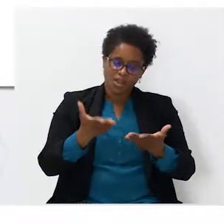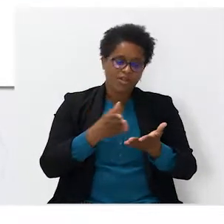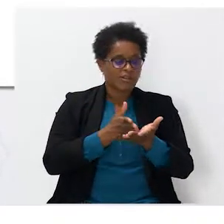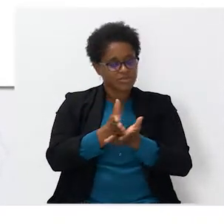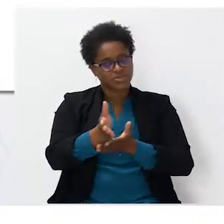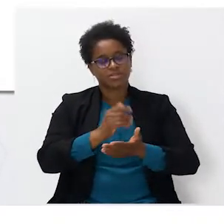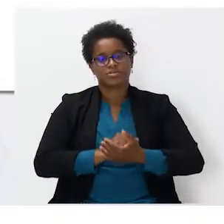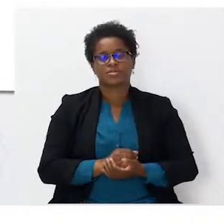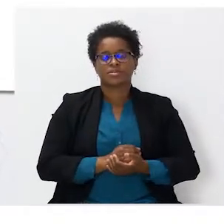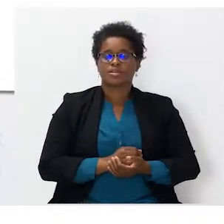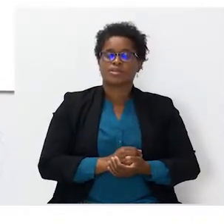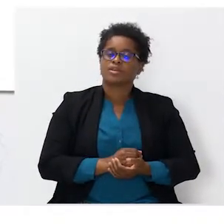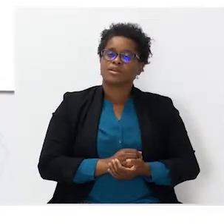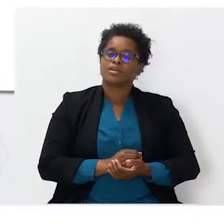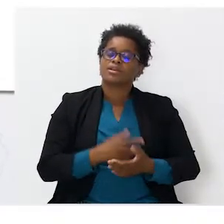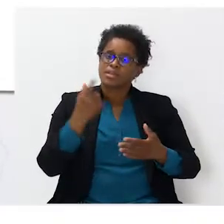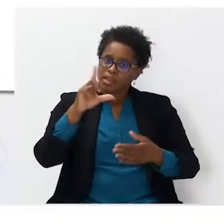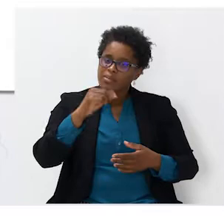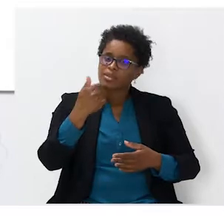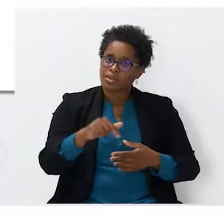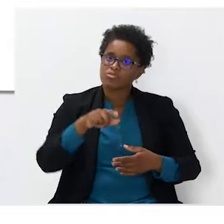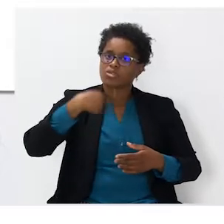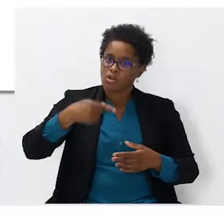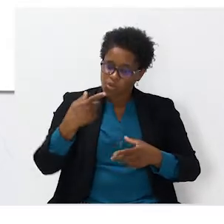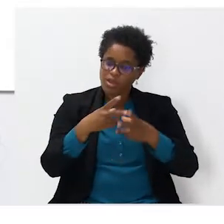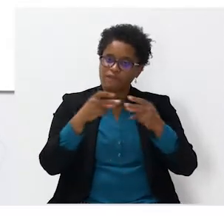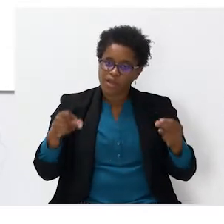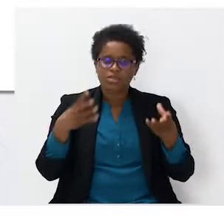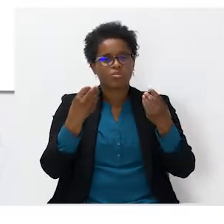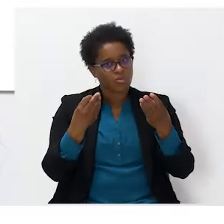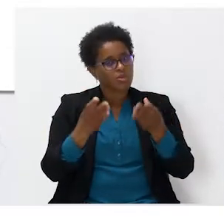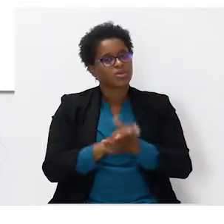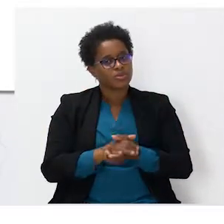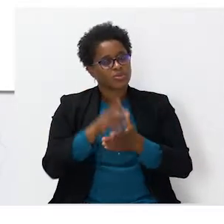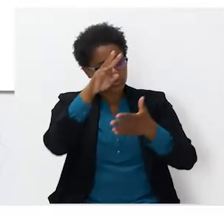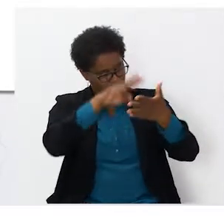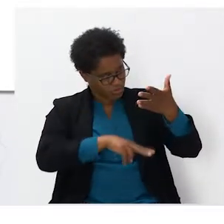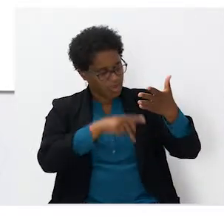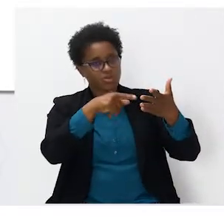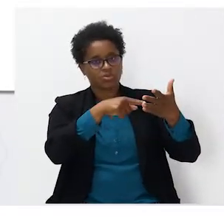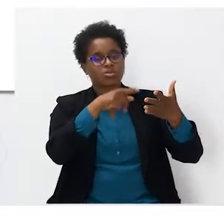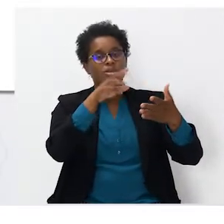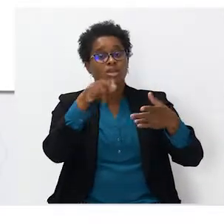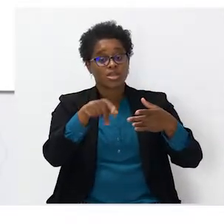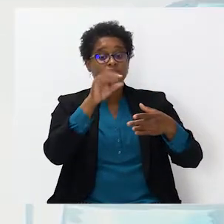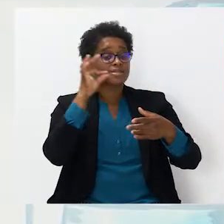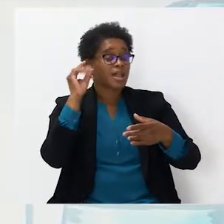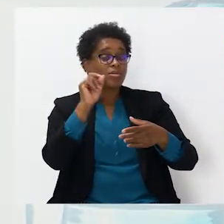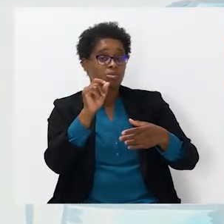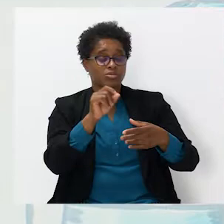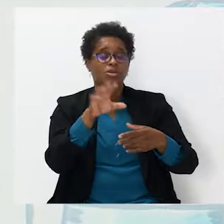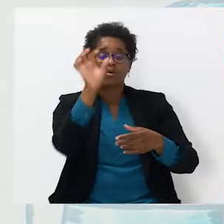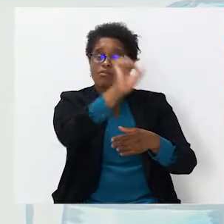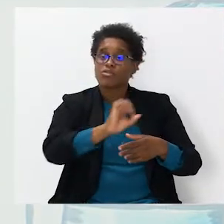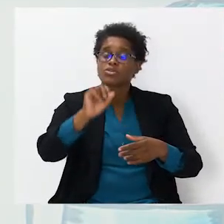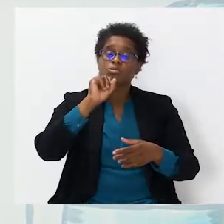Continuemos. Ainda temos uma outra frase no texto com este sinal de pontuação. Vocês